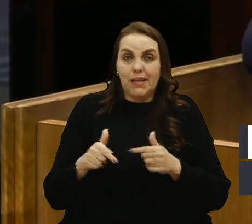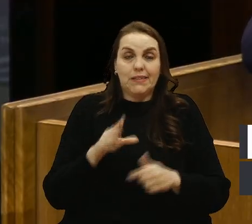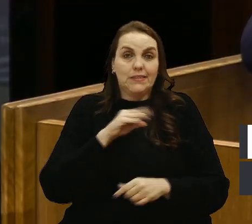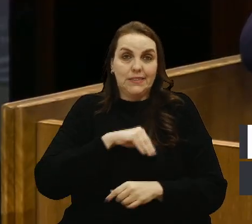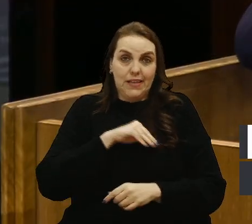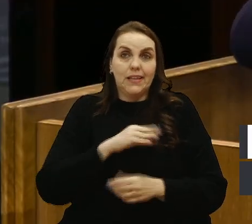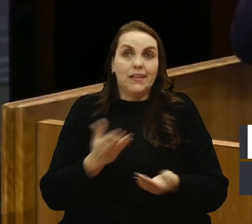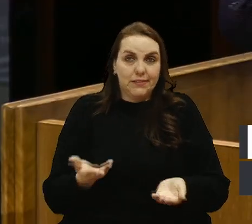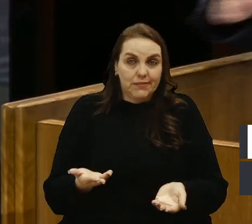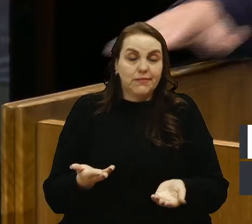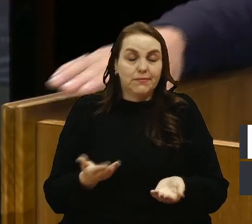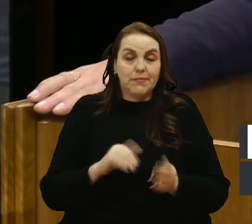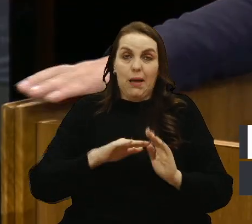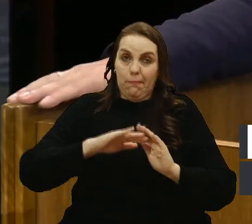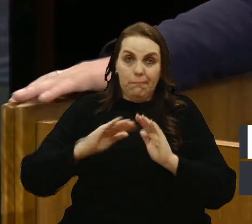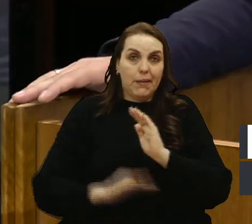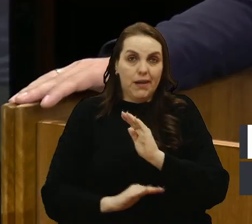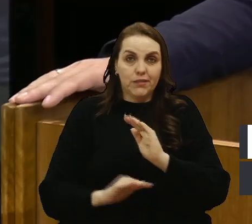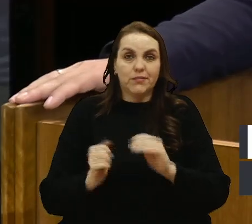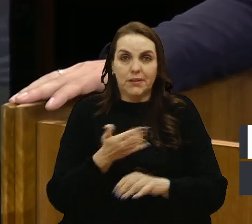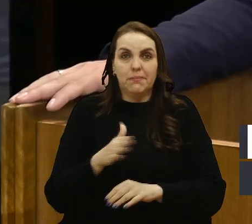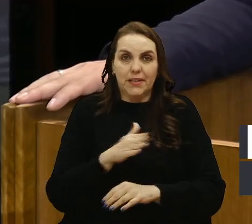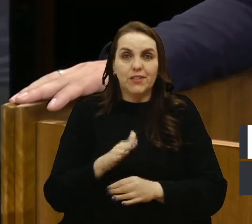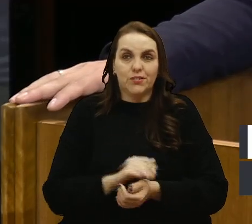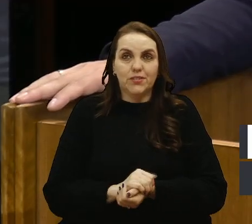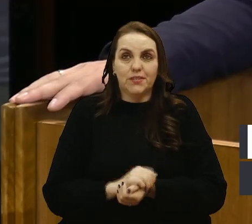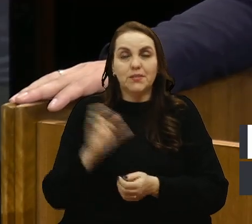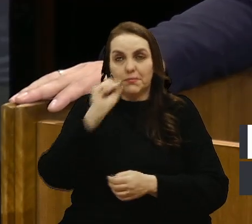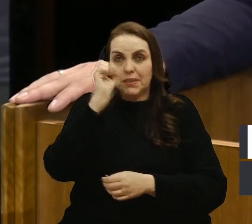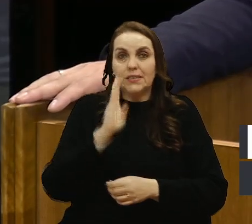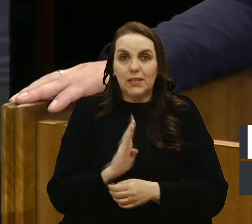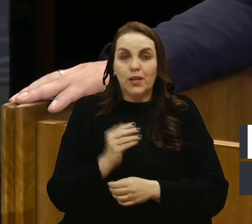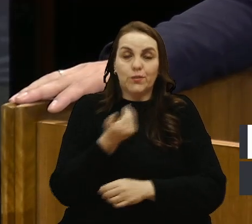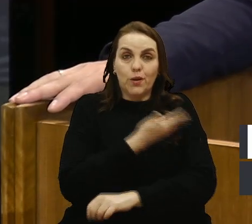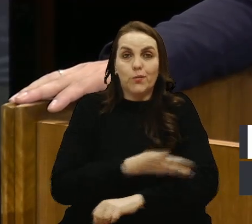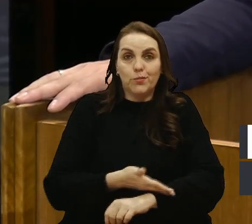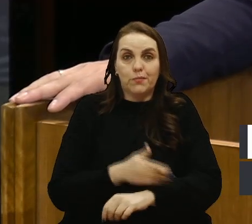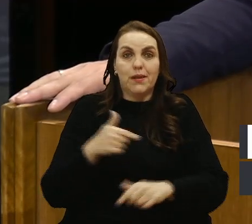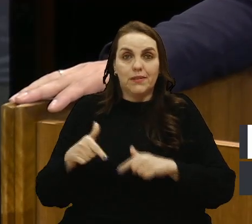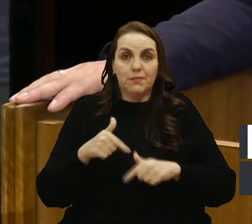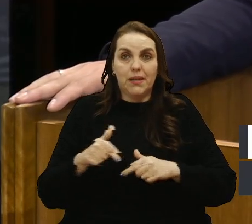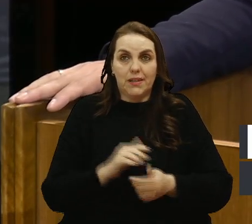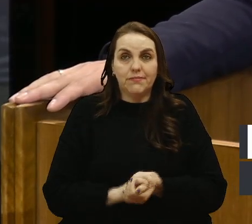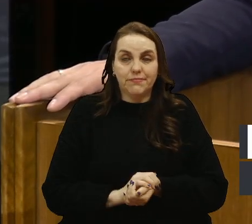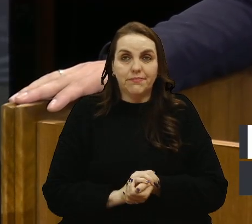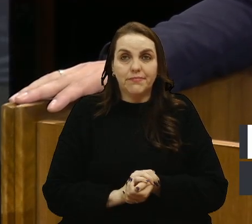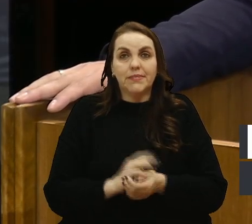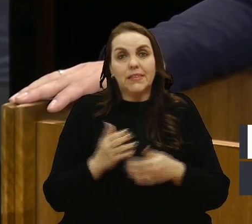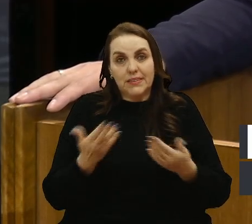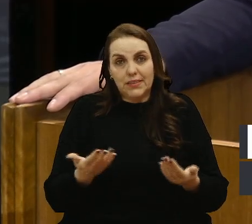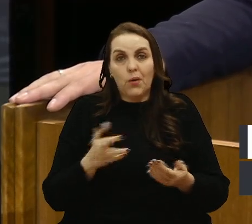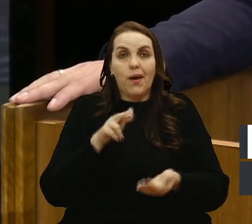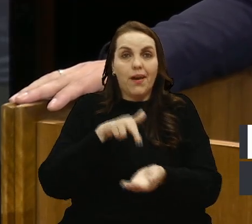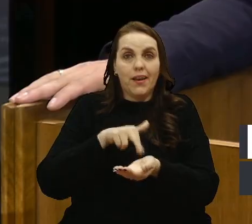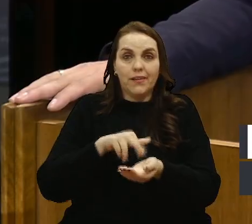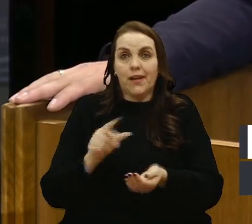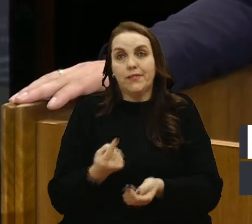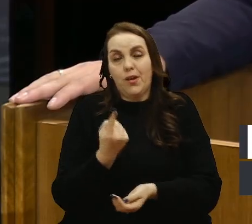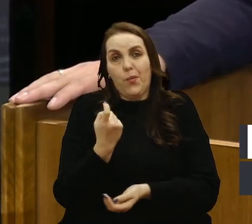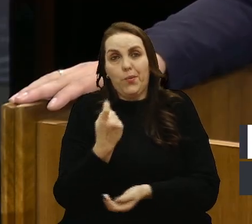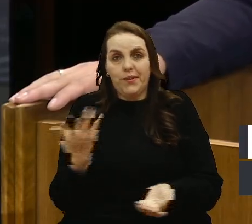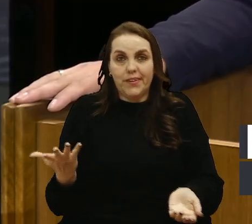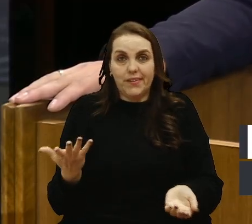salário bem abaixo da média que os brasileiros costumam trabalhar. Então aqui a realidade é uma só, tem empresários